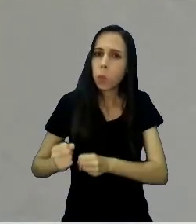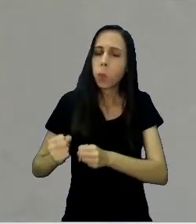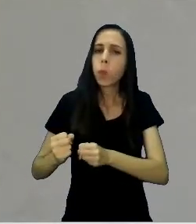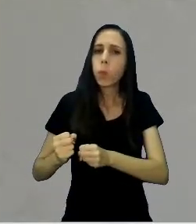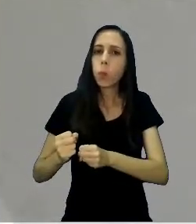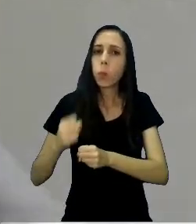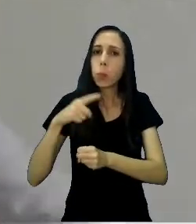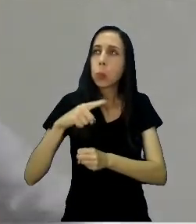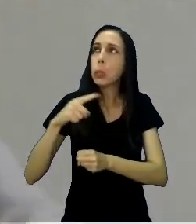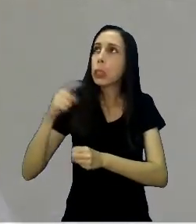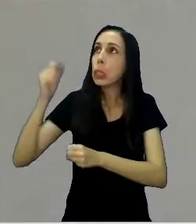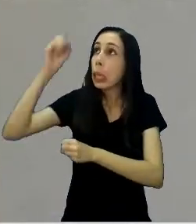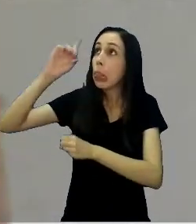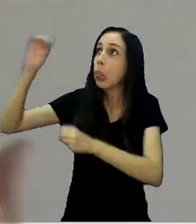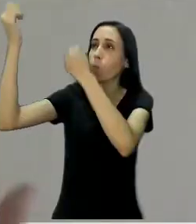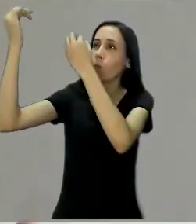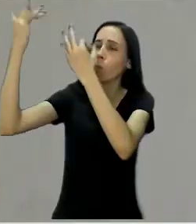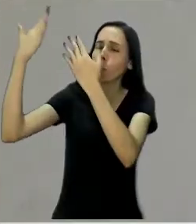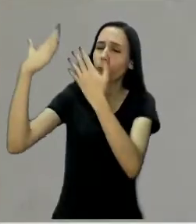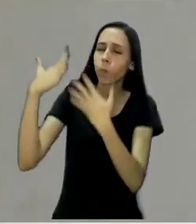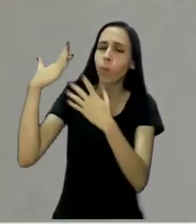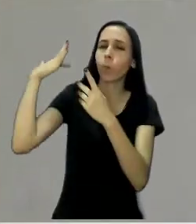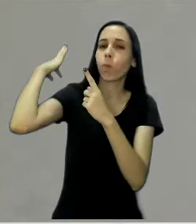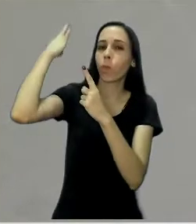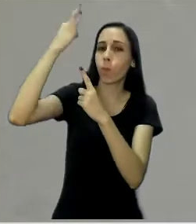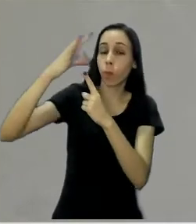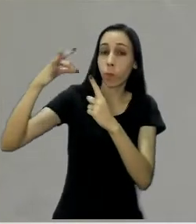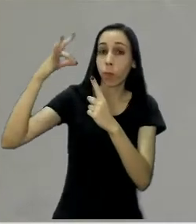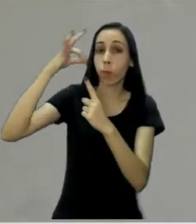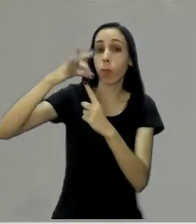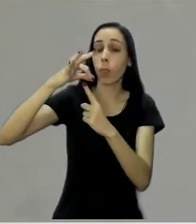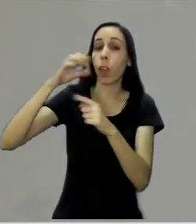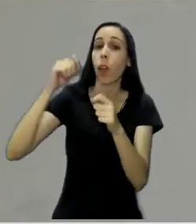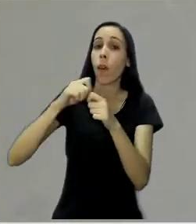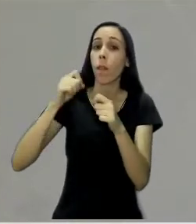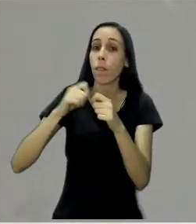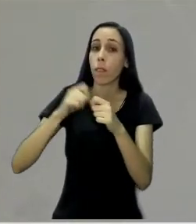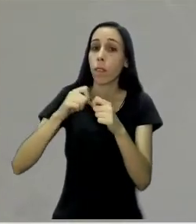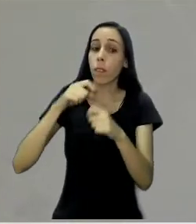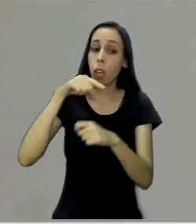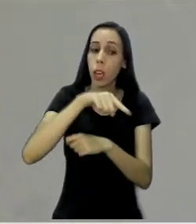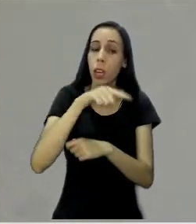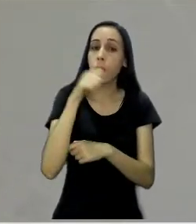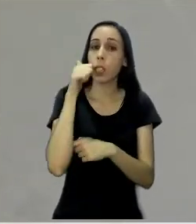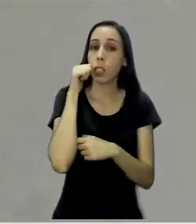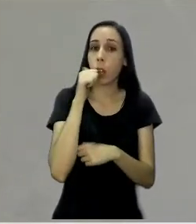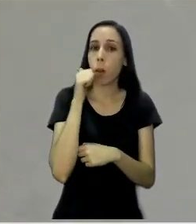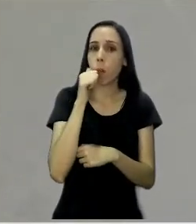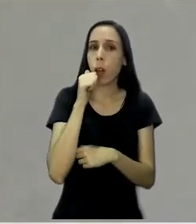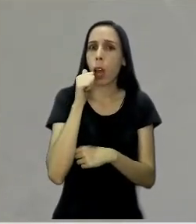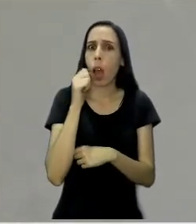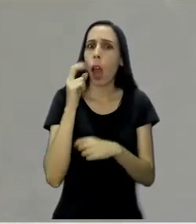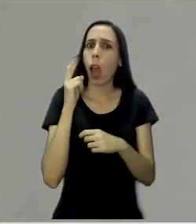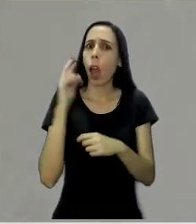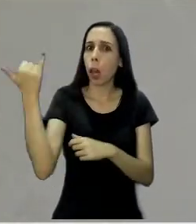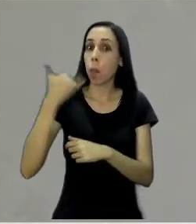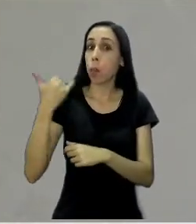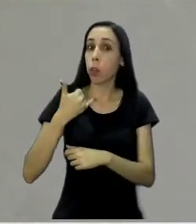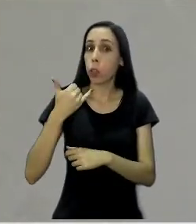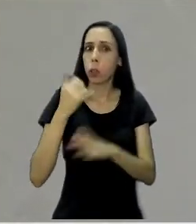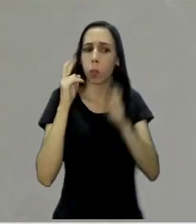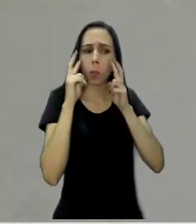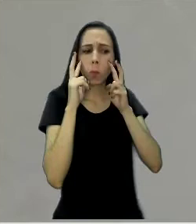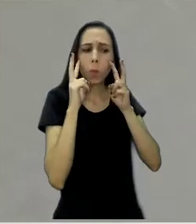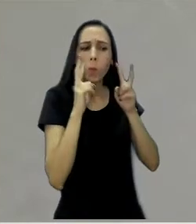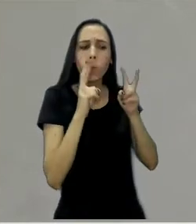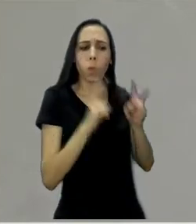autoridade que ela recebeu de Deus no espírito fez com que... E ela diz que